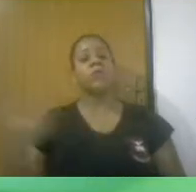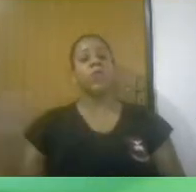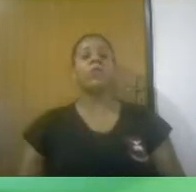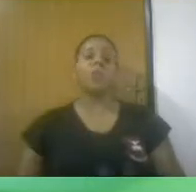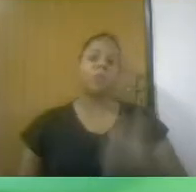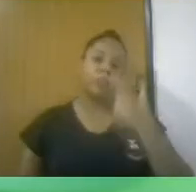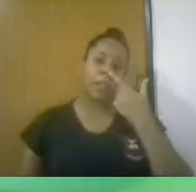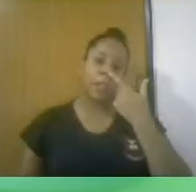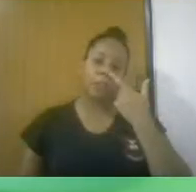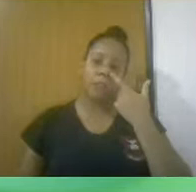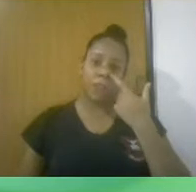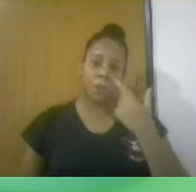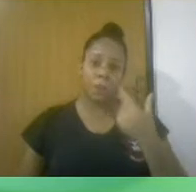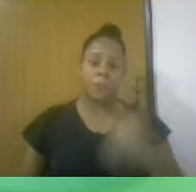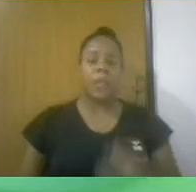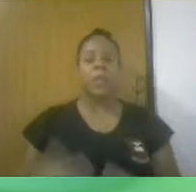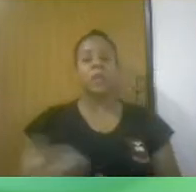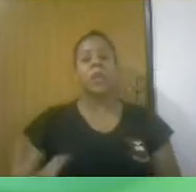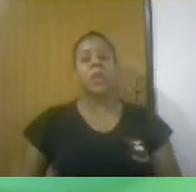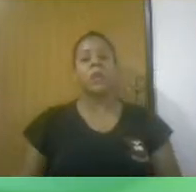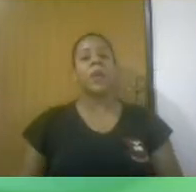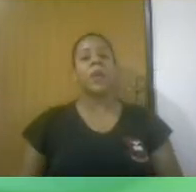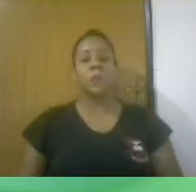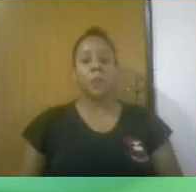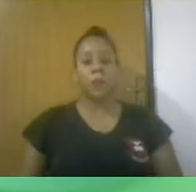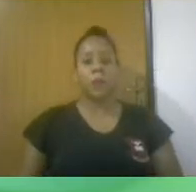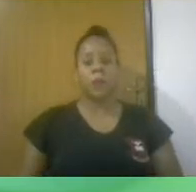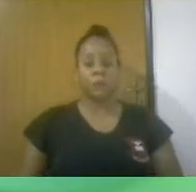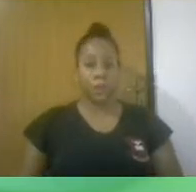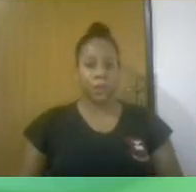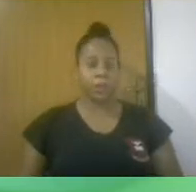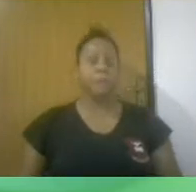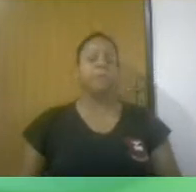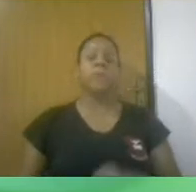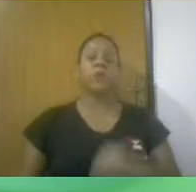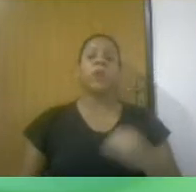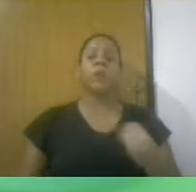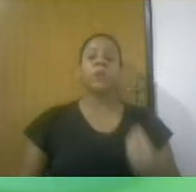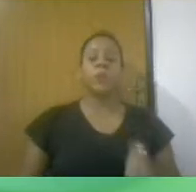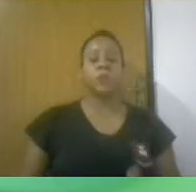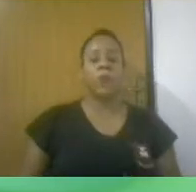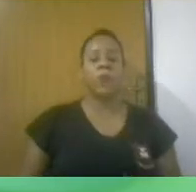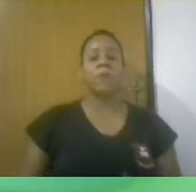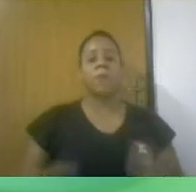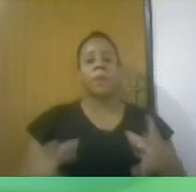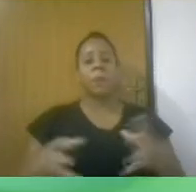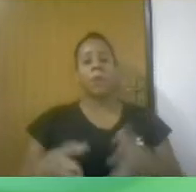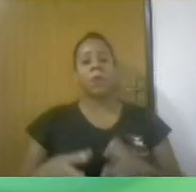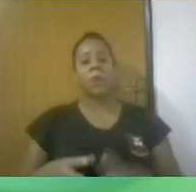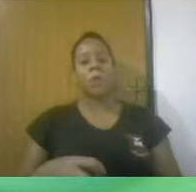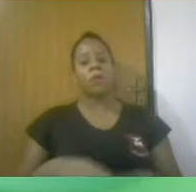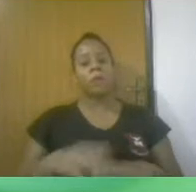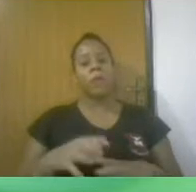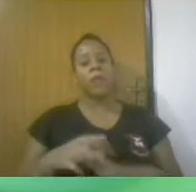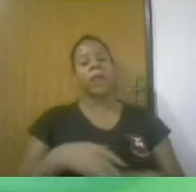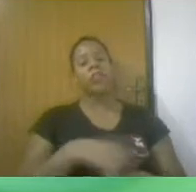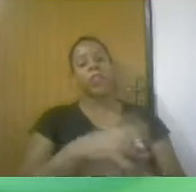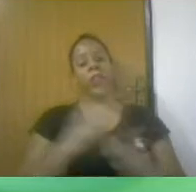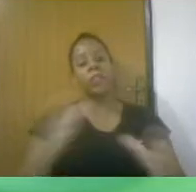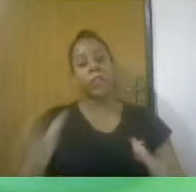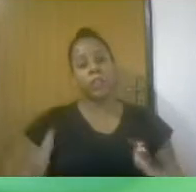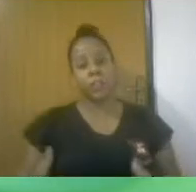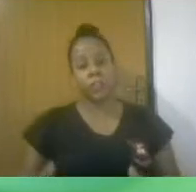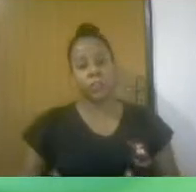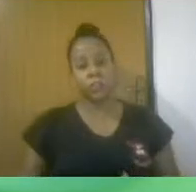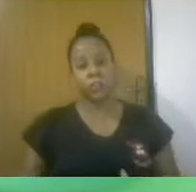quanto os territórios que ainda viriam. Então, o que o rei de Portugal fez? O rei de Portugal pegou, né, as